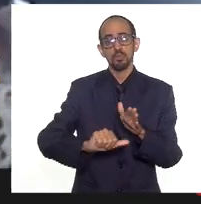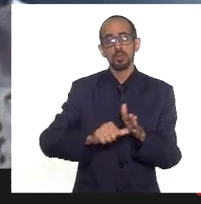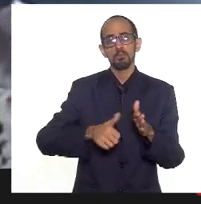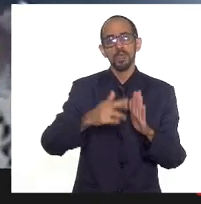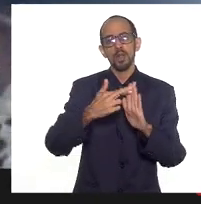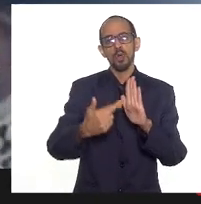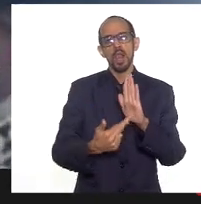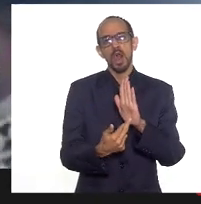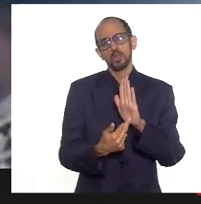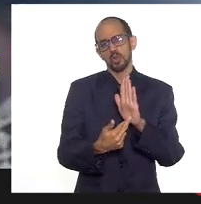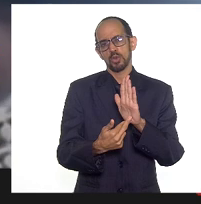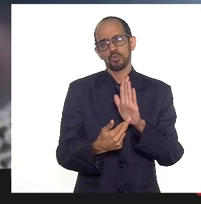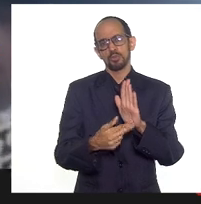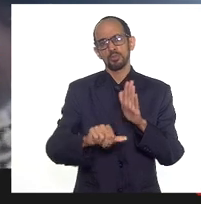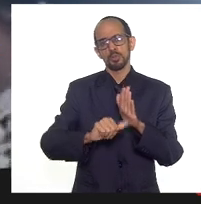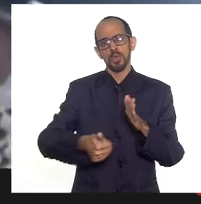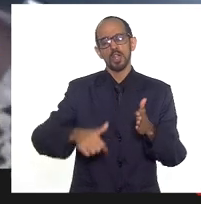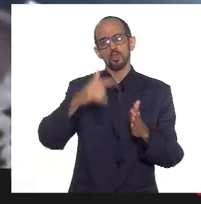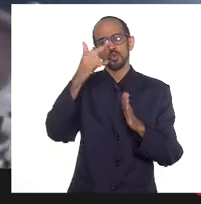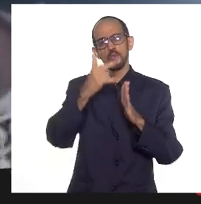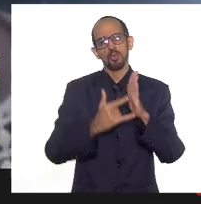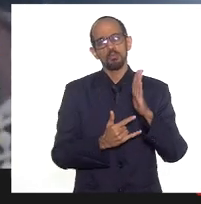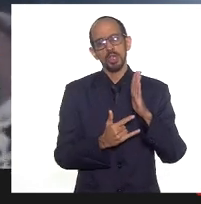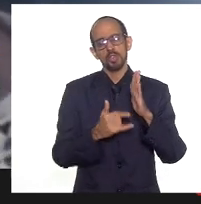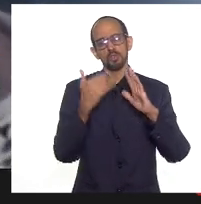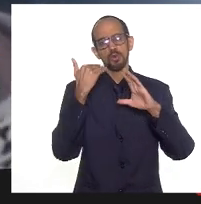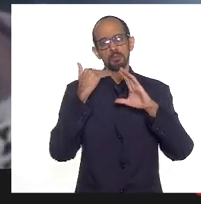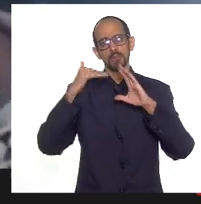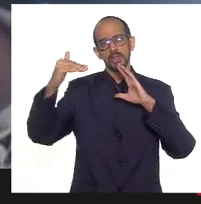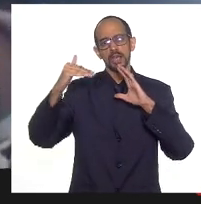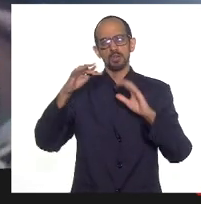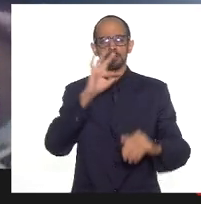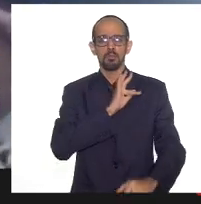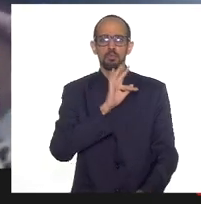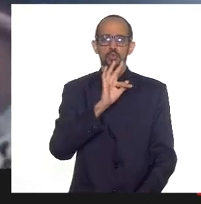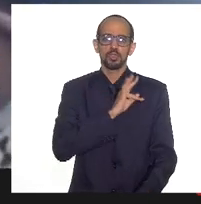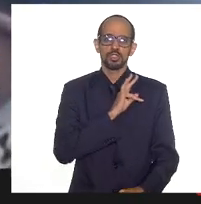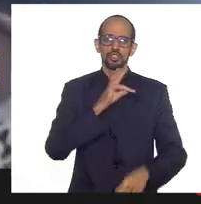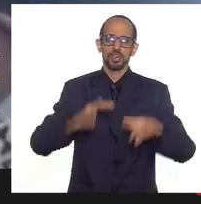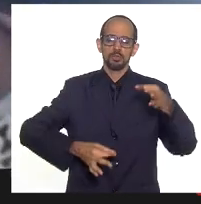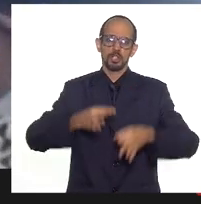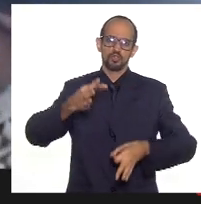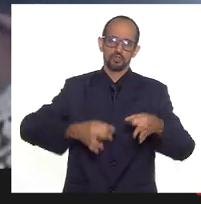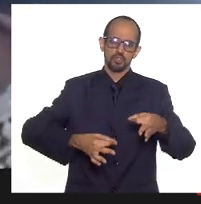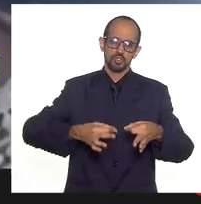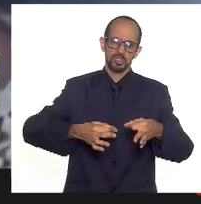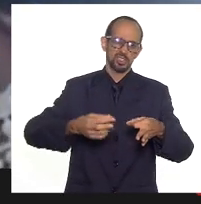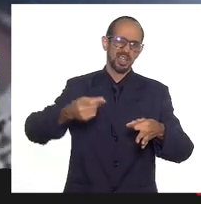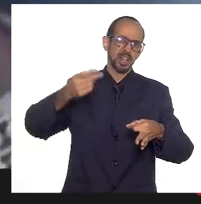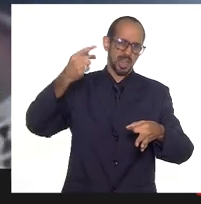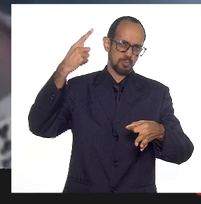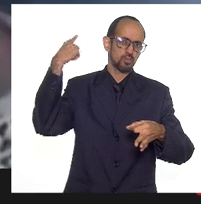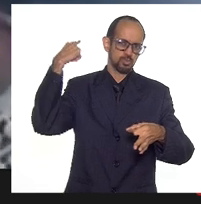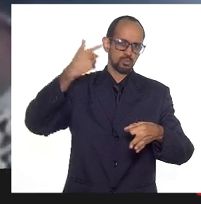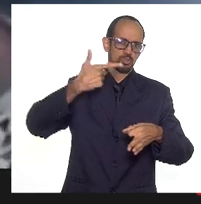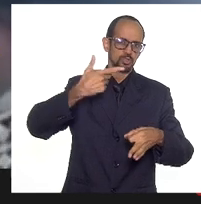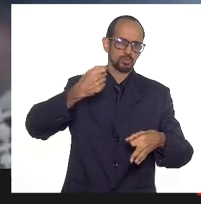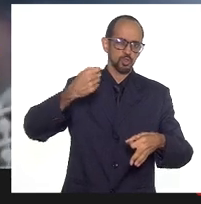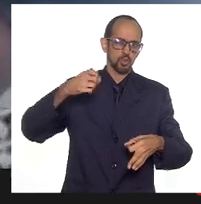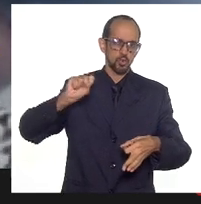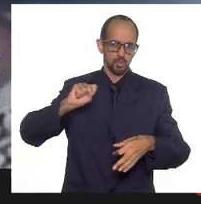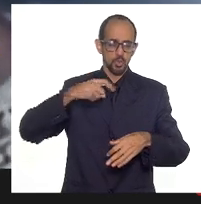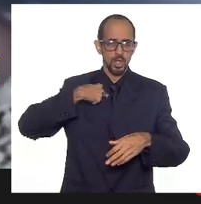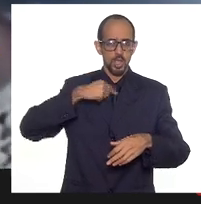primeiro dossiê com casos que foram encaminhados à polícia e à justiça naquela ocasião, né? Eu coordenei esse